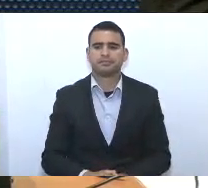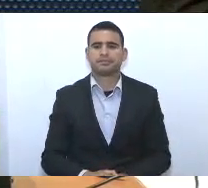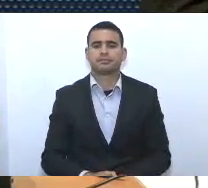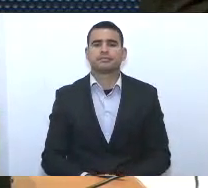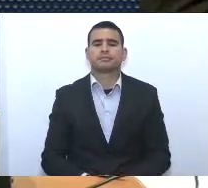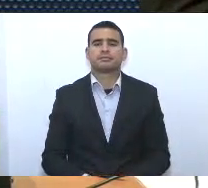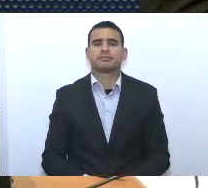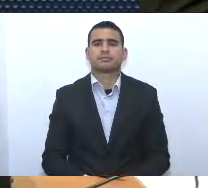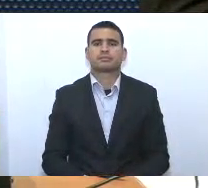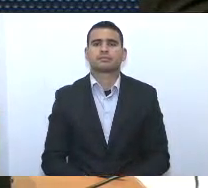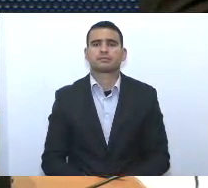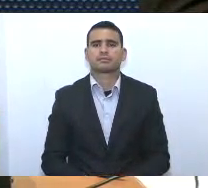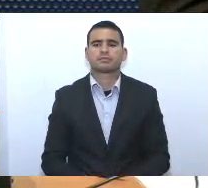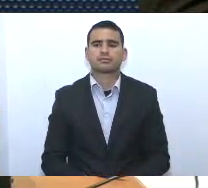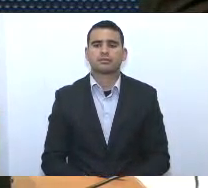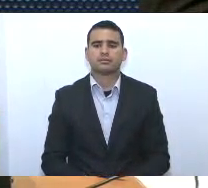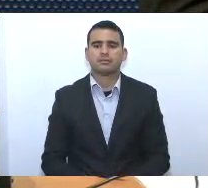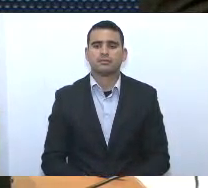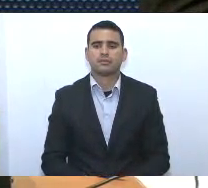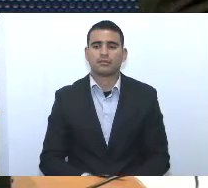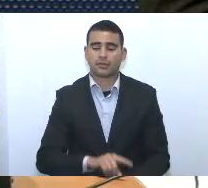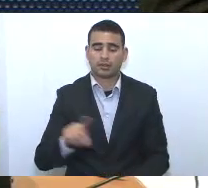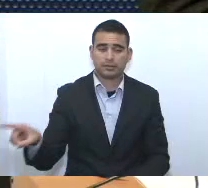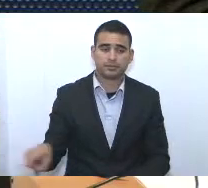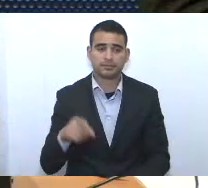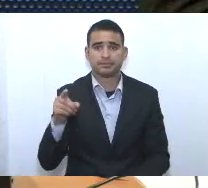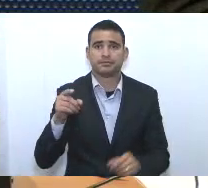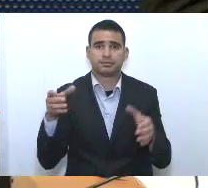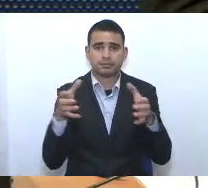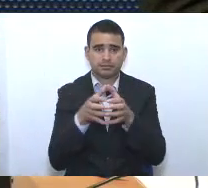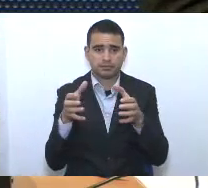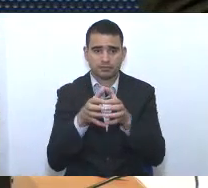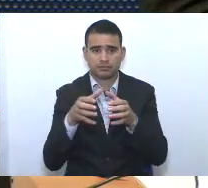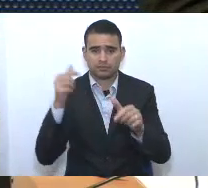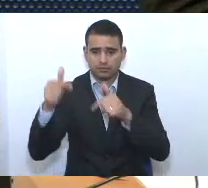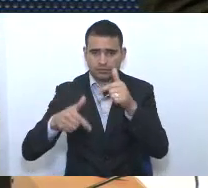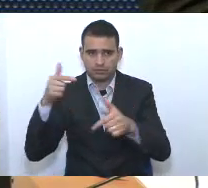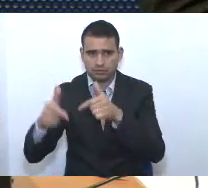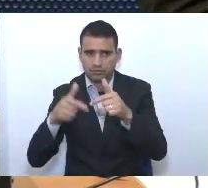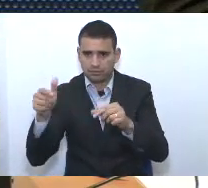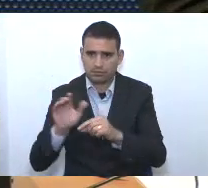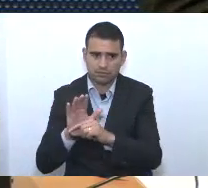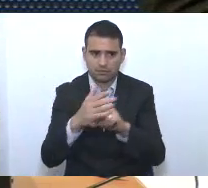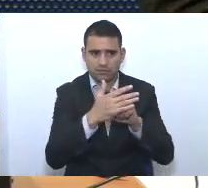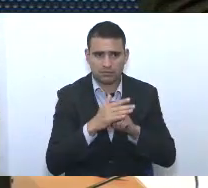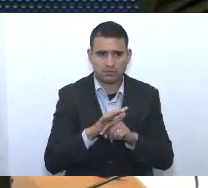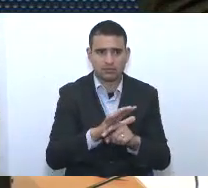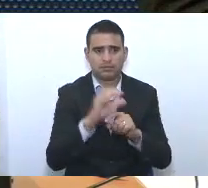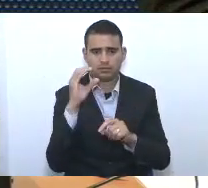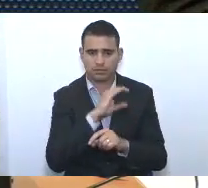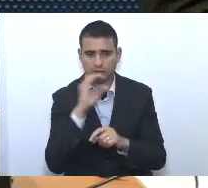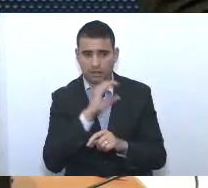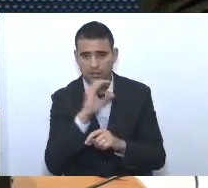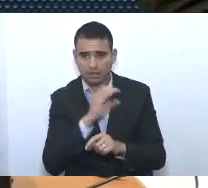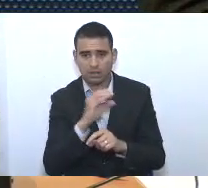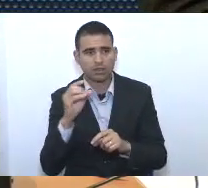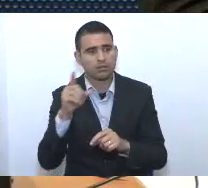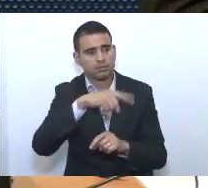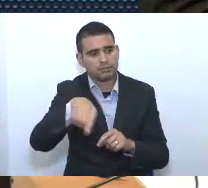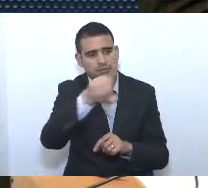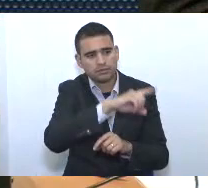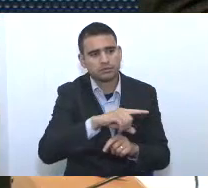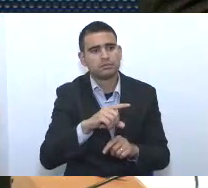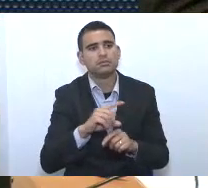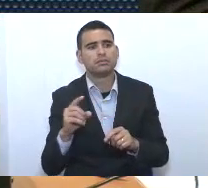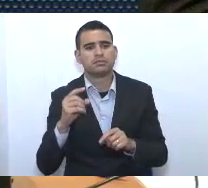melhora constante dos processos administrativos, buscando agilidade e eficiência, a articulação com o Poder